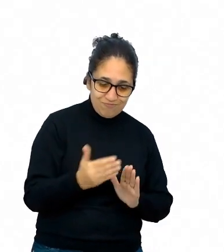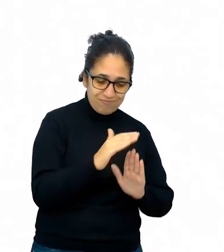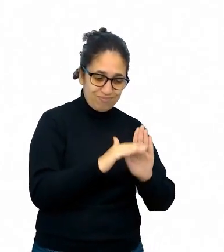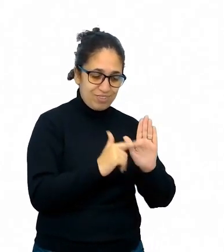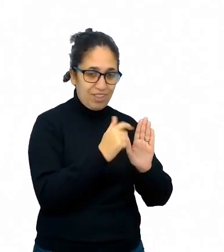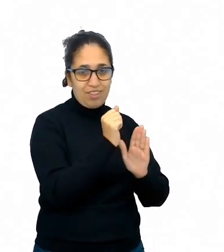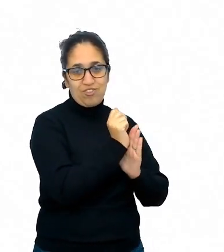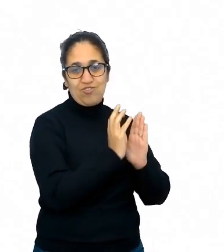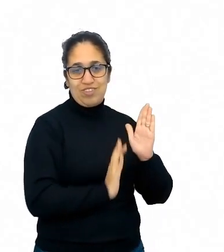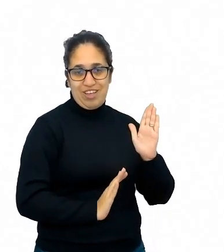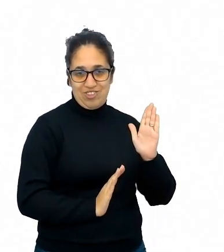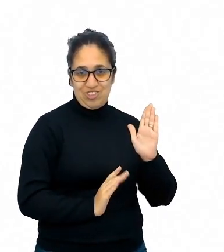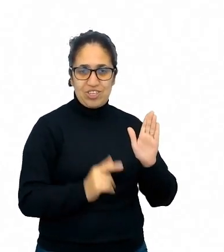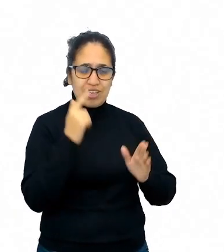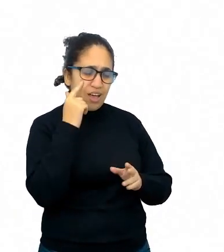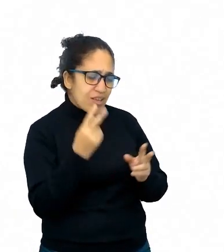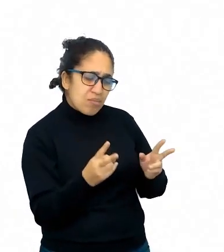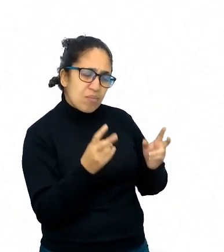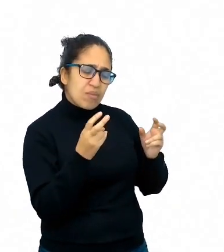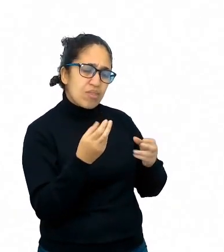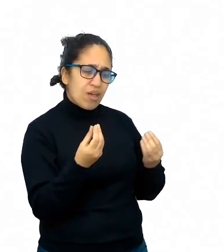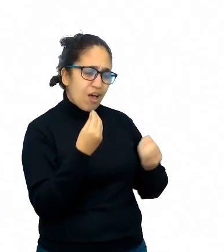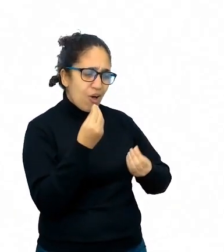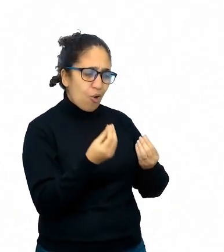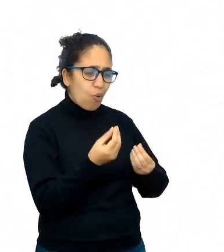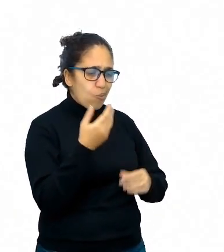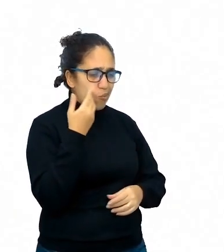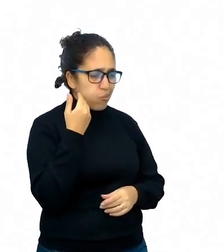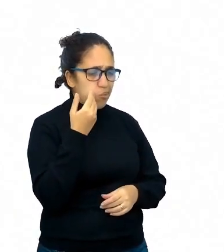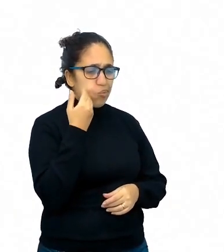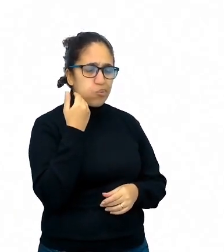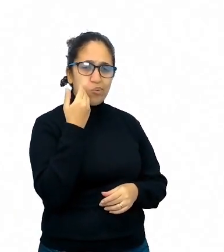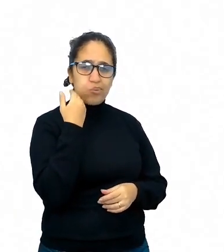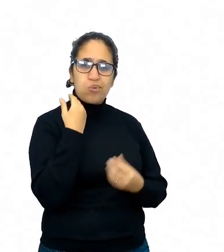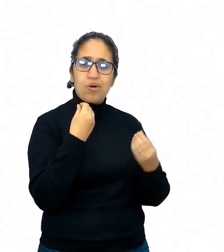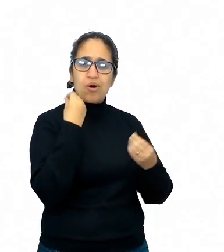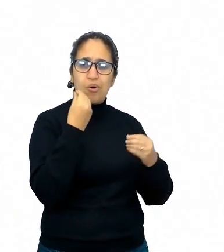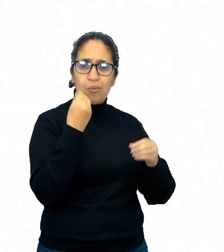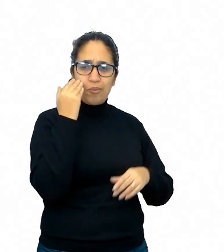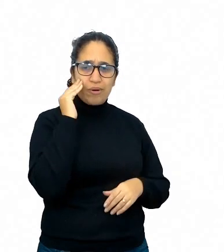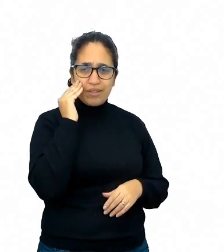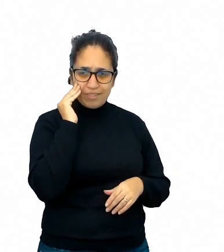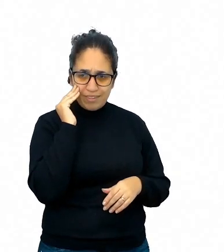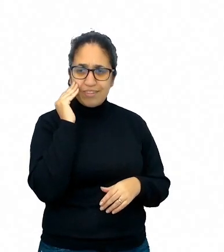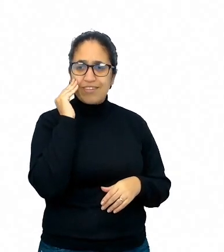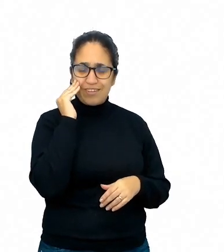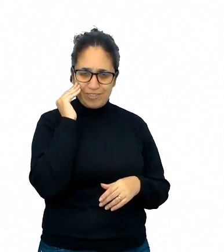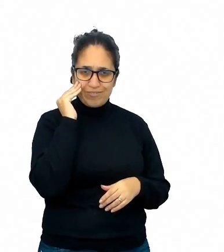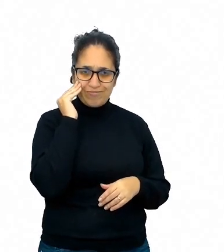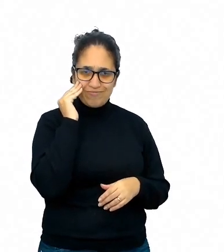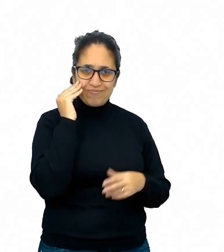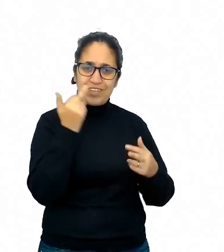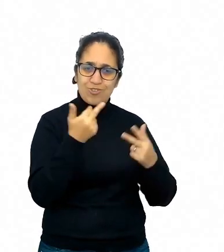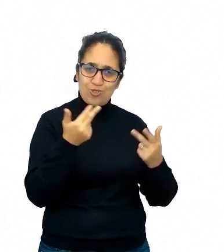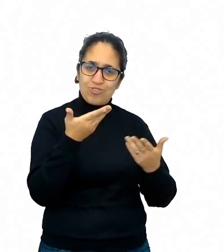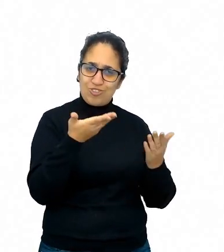aí perceber de como que ele está se apropriando disso, como que ele está entendendo isso daí que está sendo proposto, né?